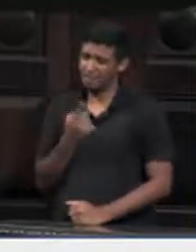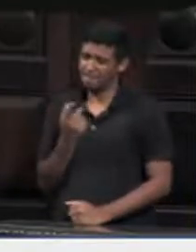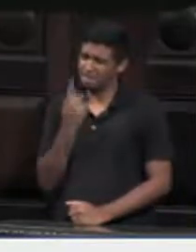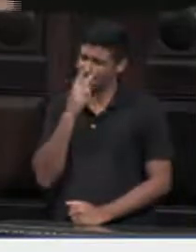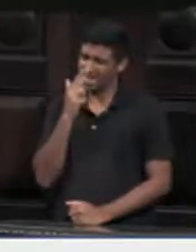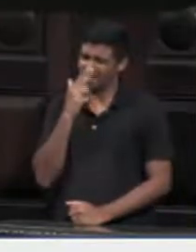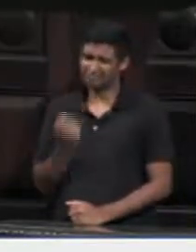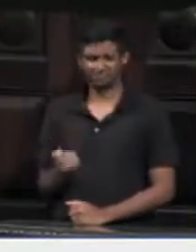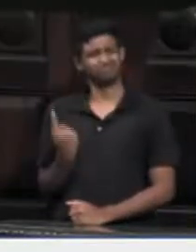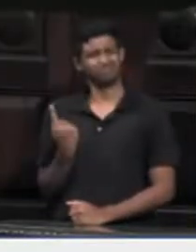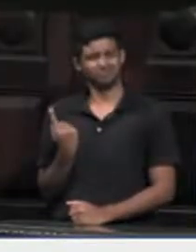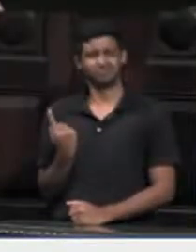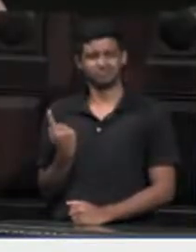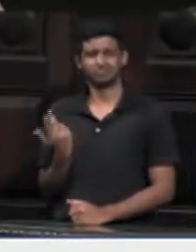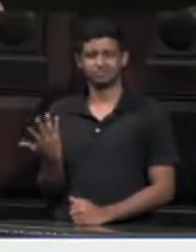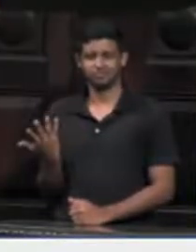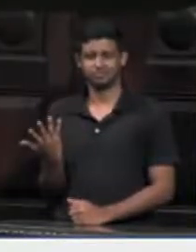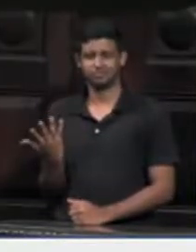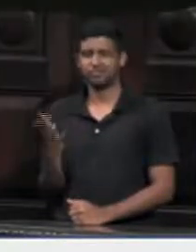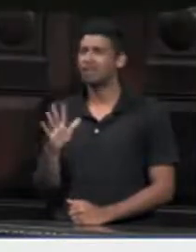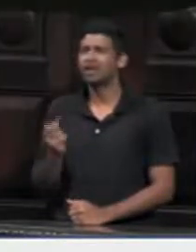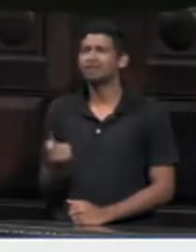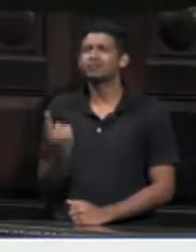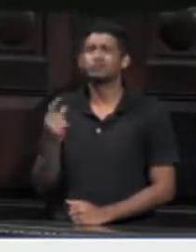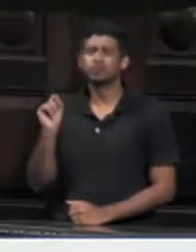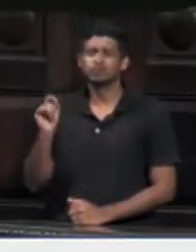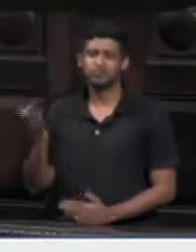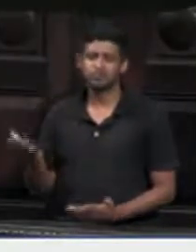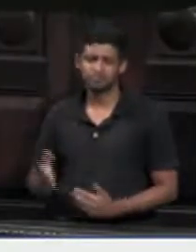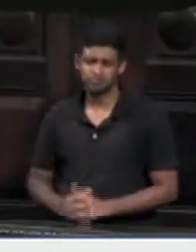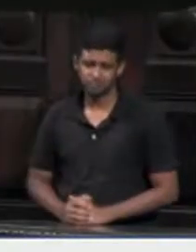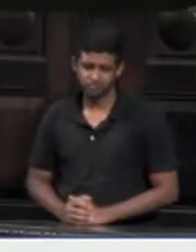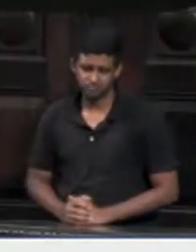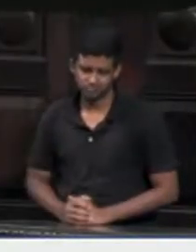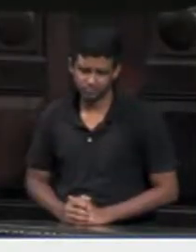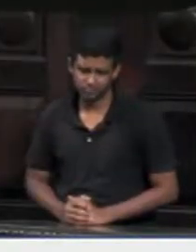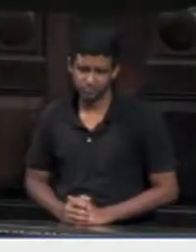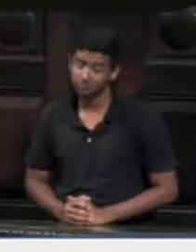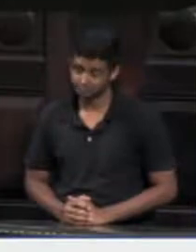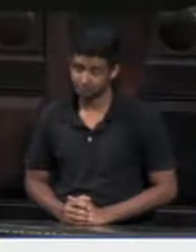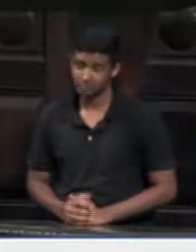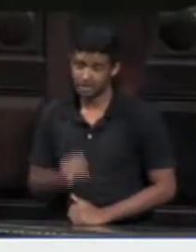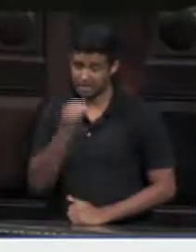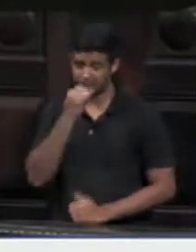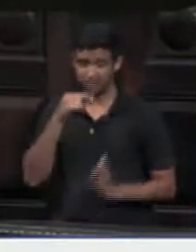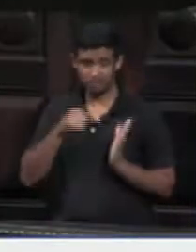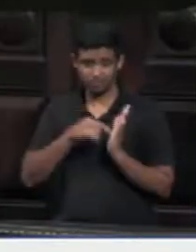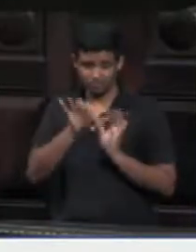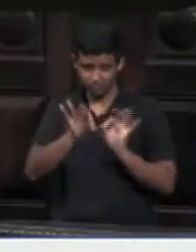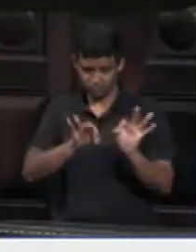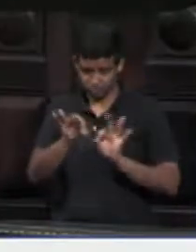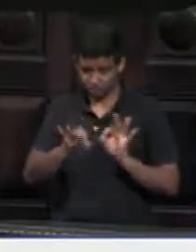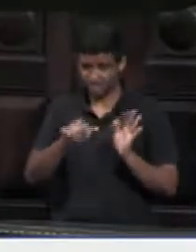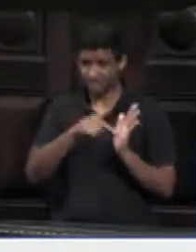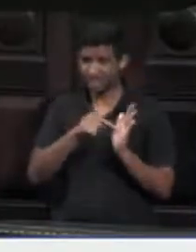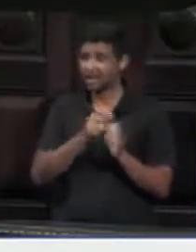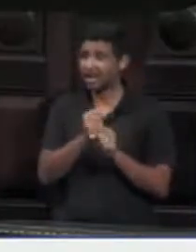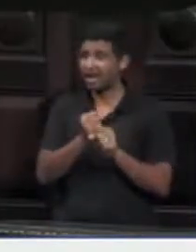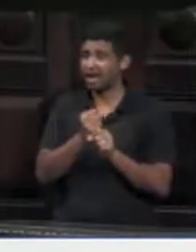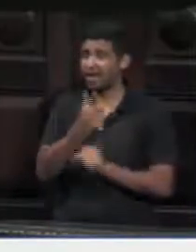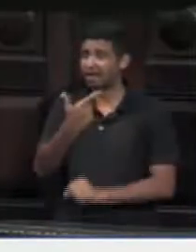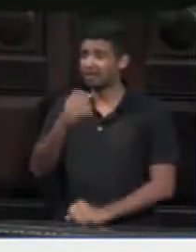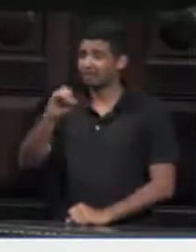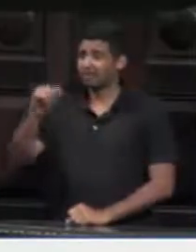para ser educado, entendeu? Generoso. Que é o que acontece é o seguinte, entra um projeto, 2015, Mas de 2015